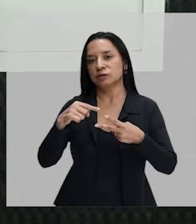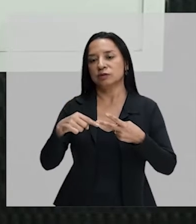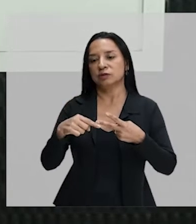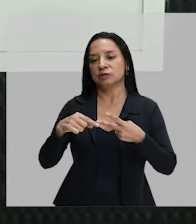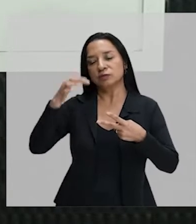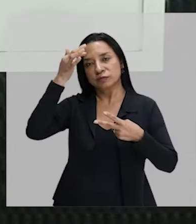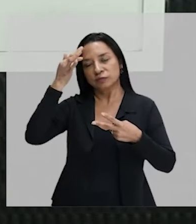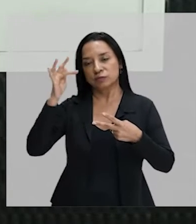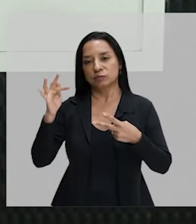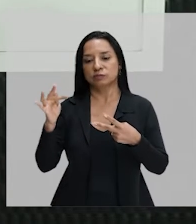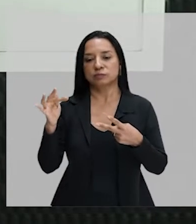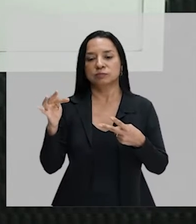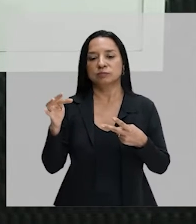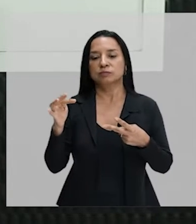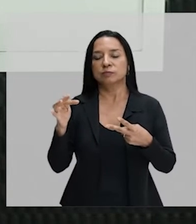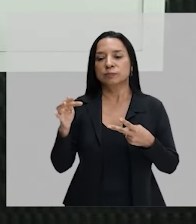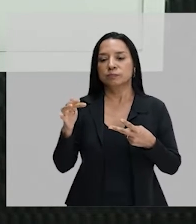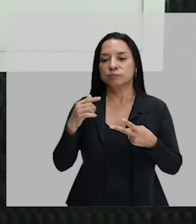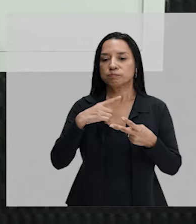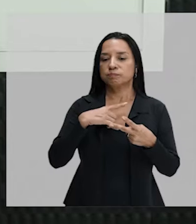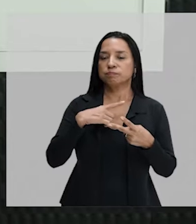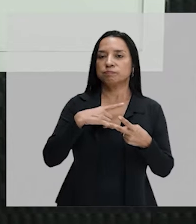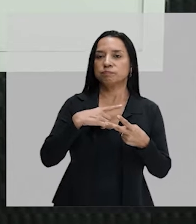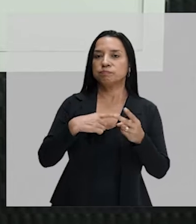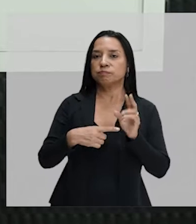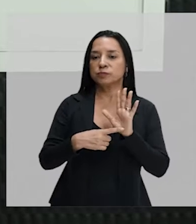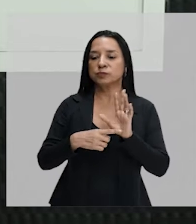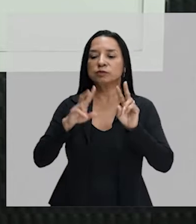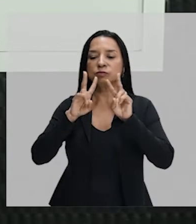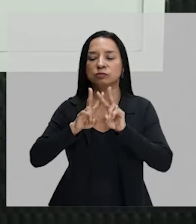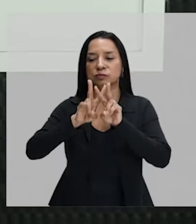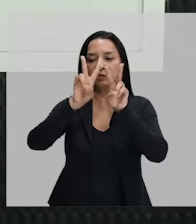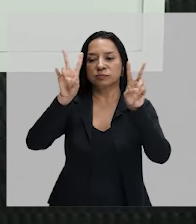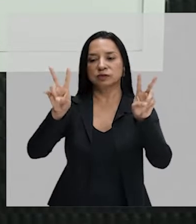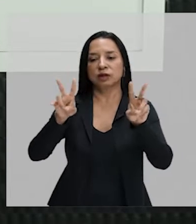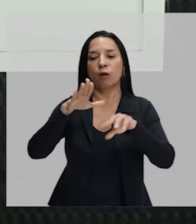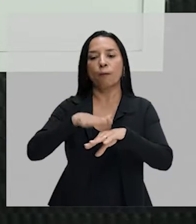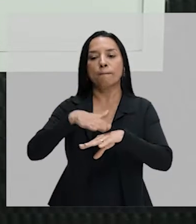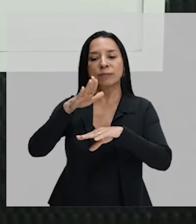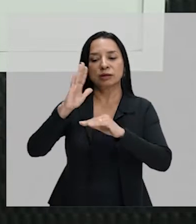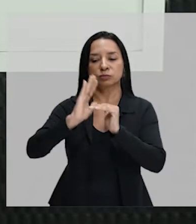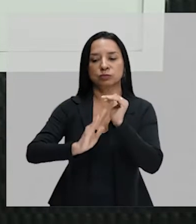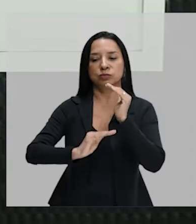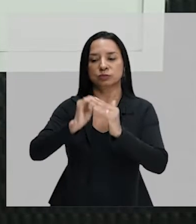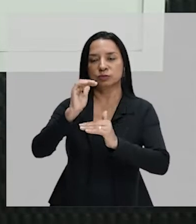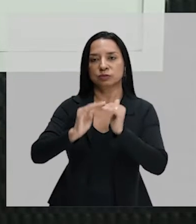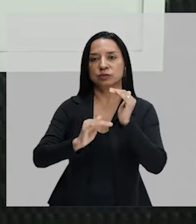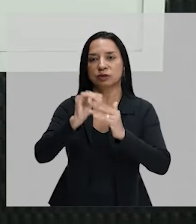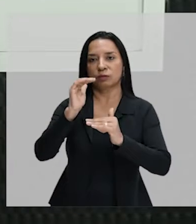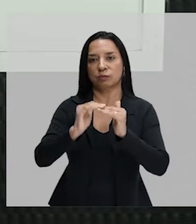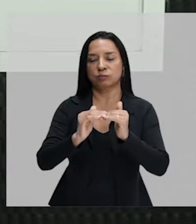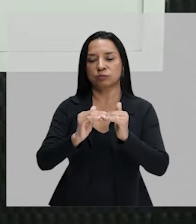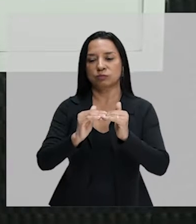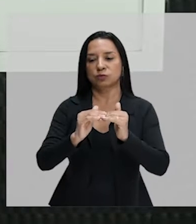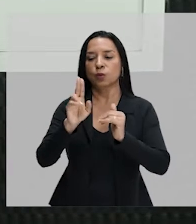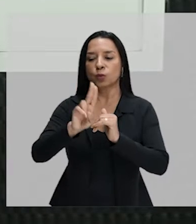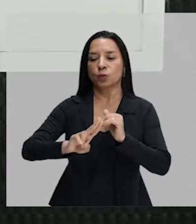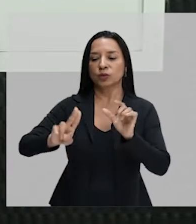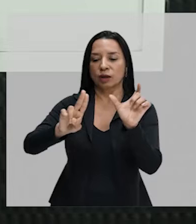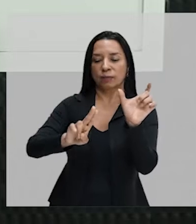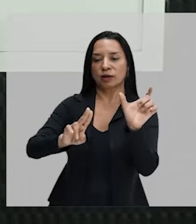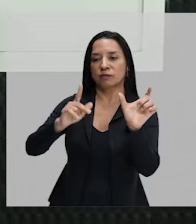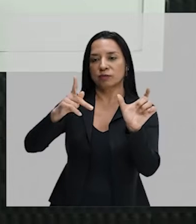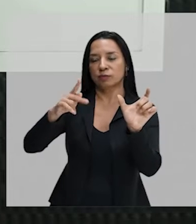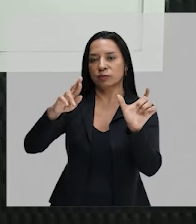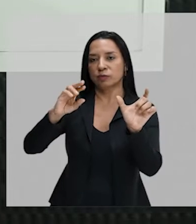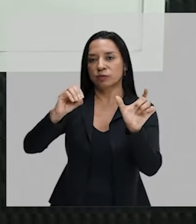dois filósofos, trouxeram uma visão mais profissional. Vamos usar essa palavra profissional. Por quê?